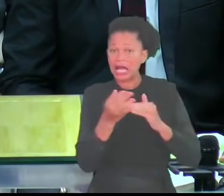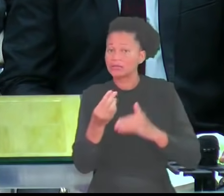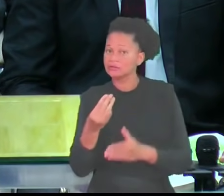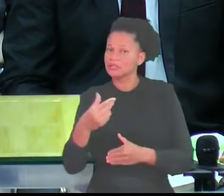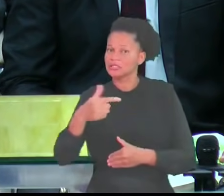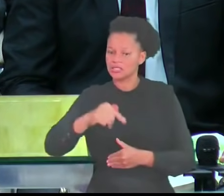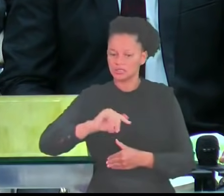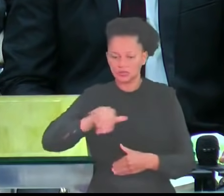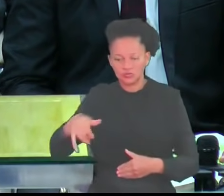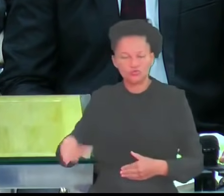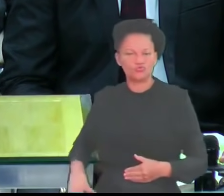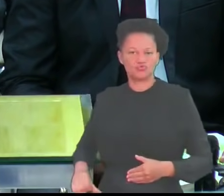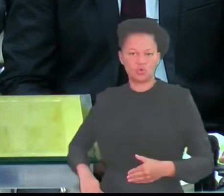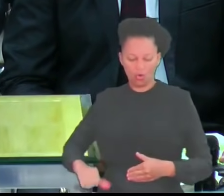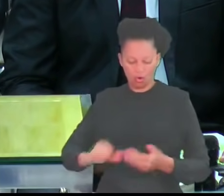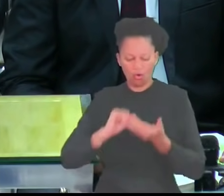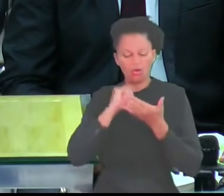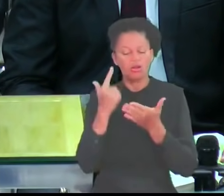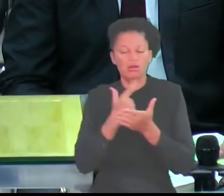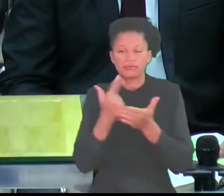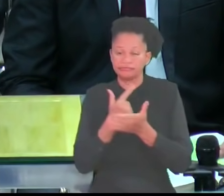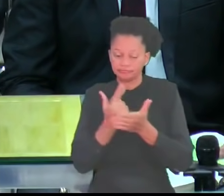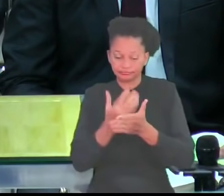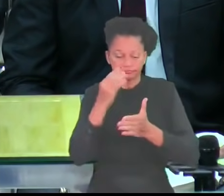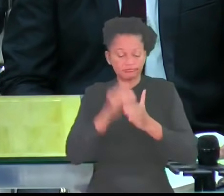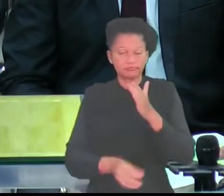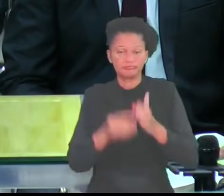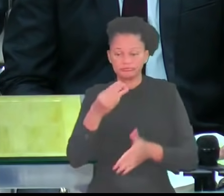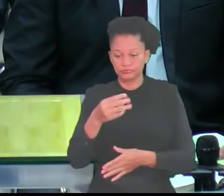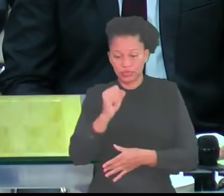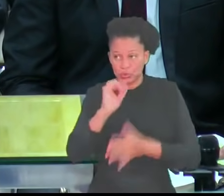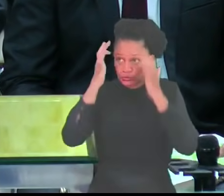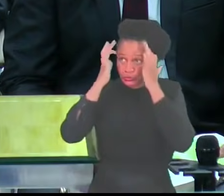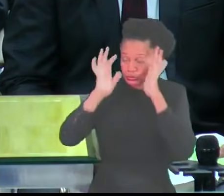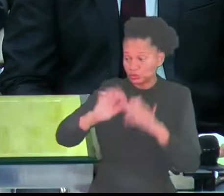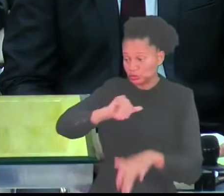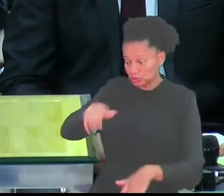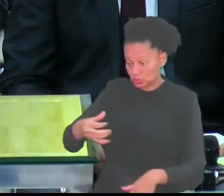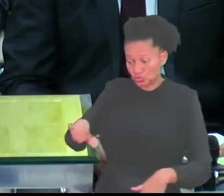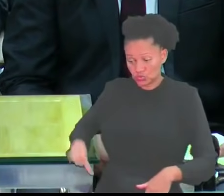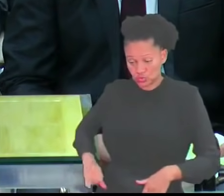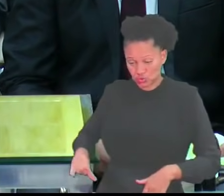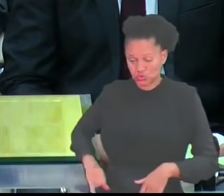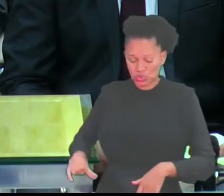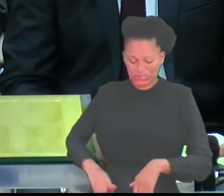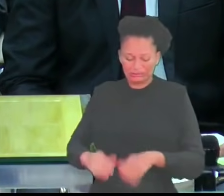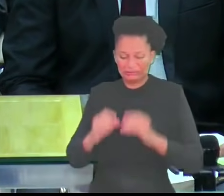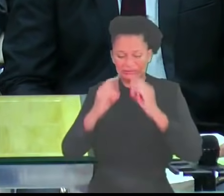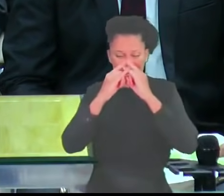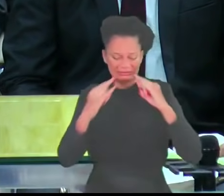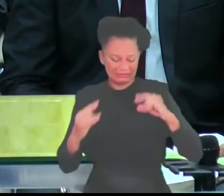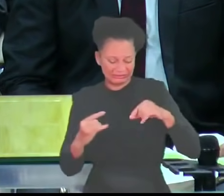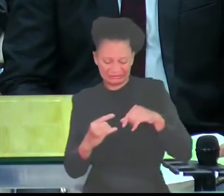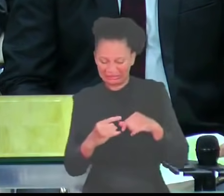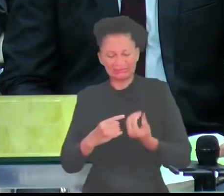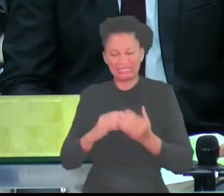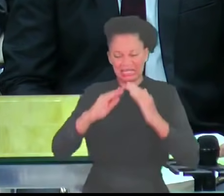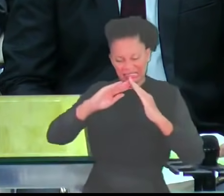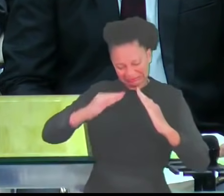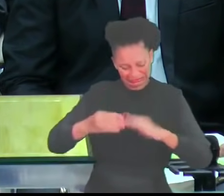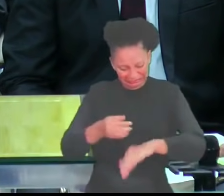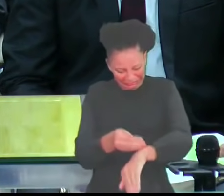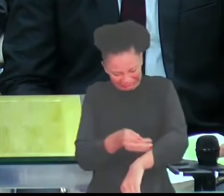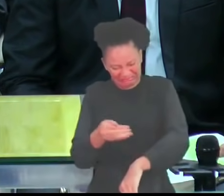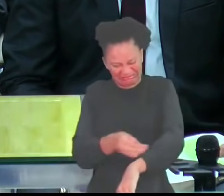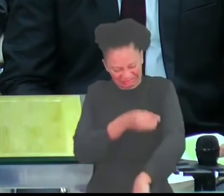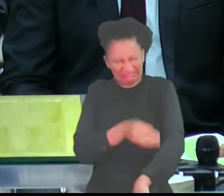37. Quando chega no 38, eu não sei se Jó estava se coçando na porta da tenda com um caco de telha. Eu não